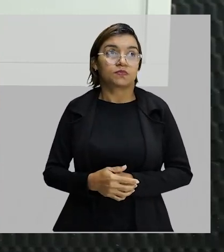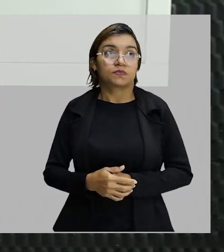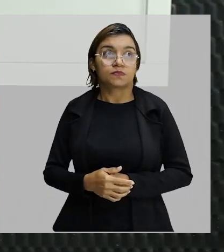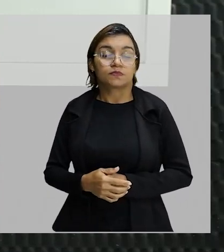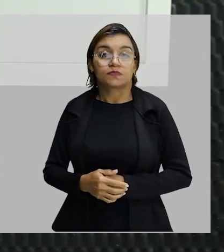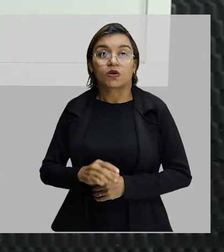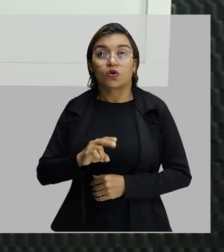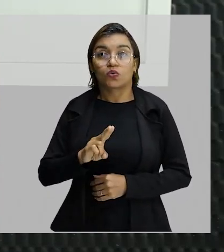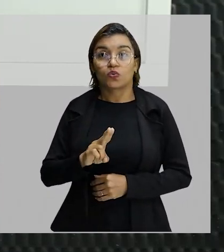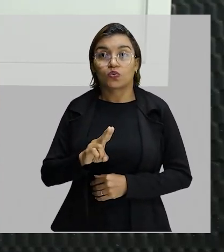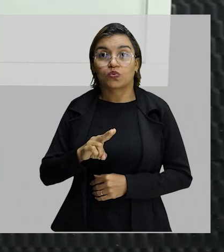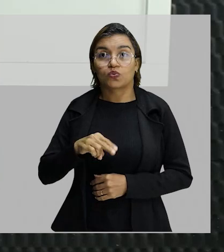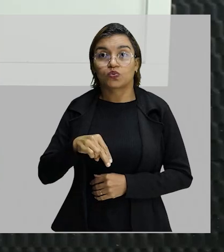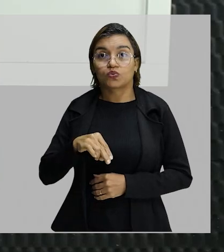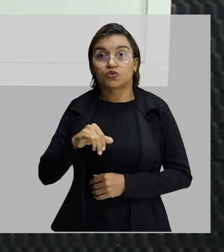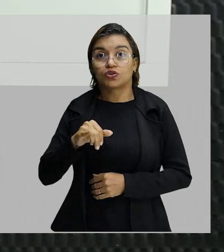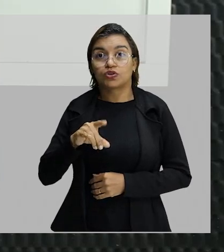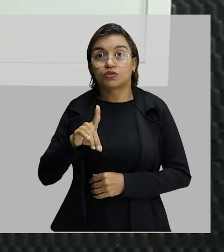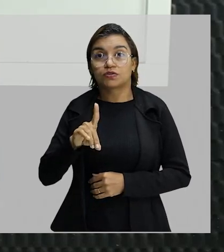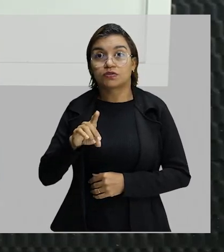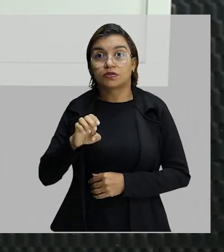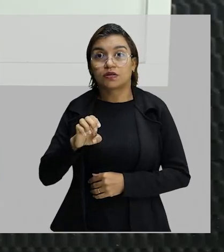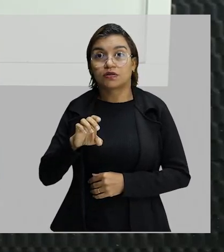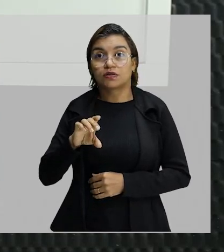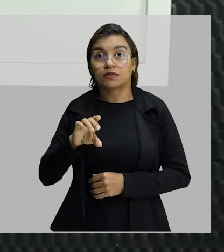de capacidade térmica vai ser, ó,